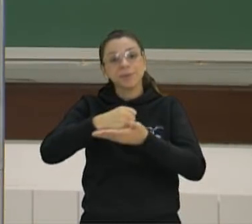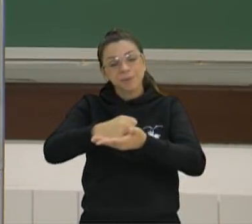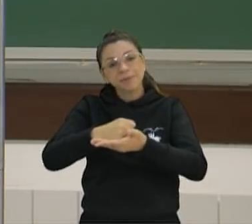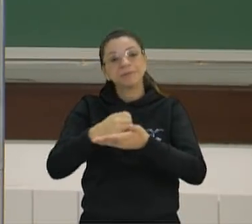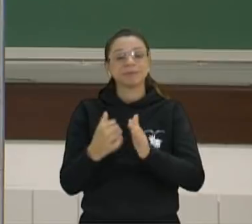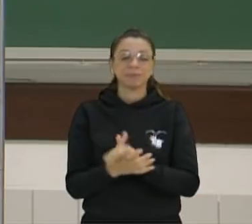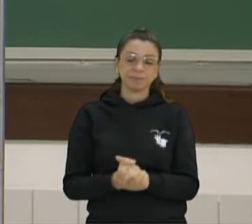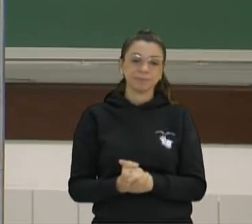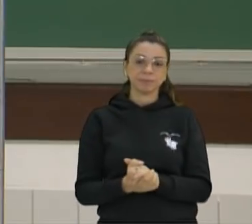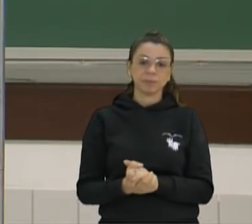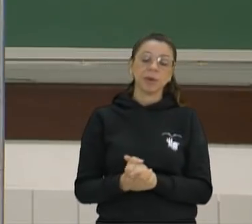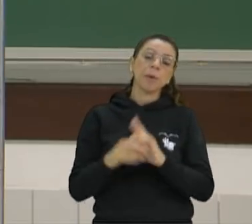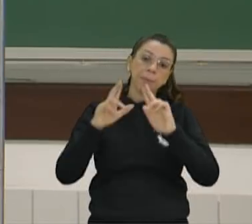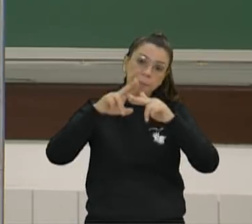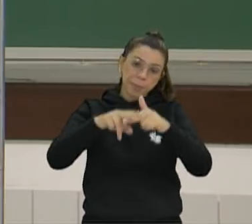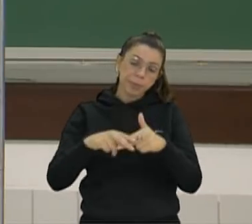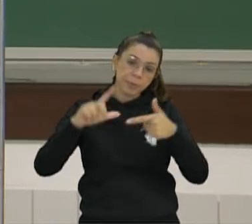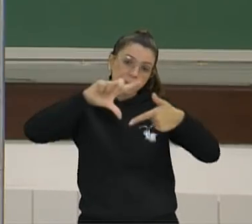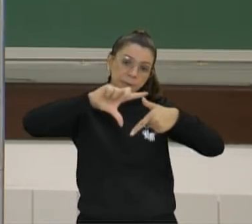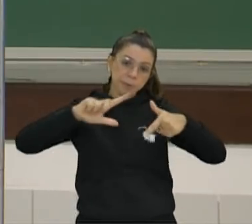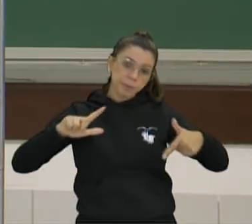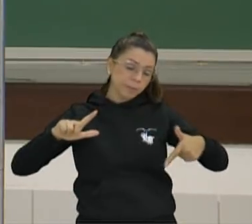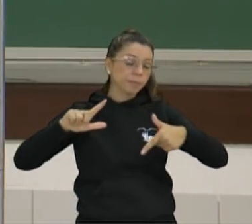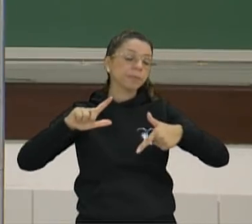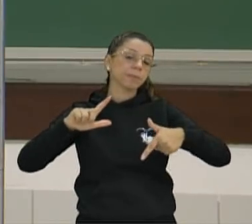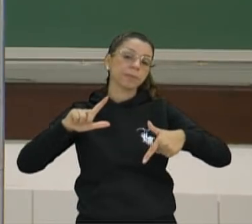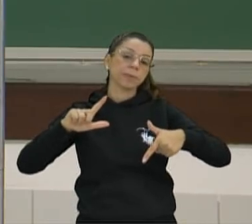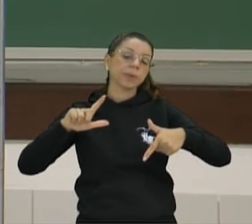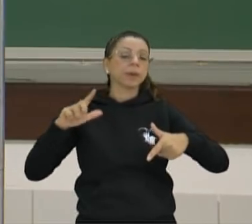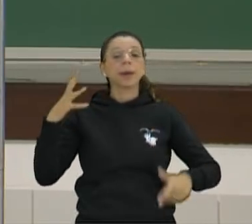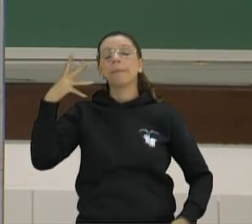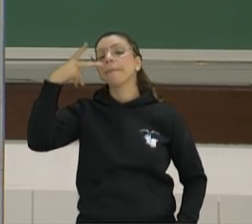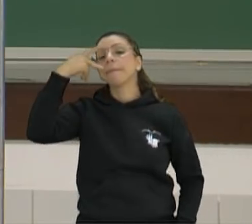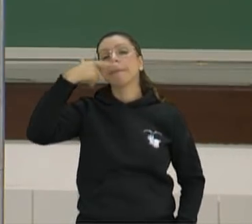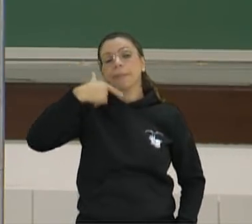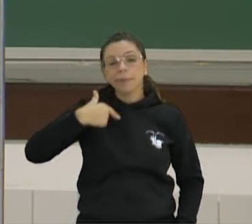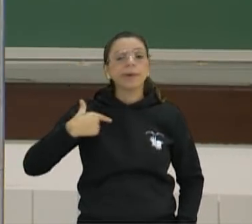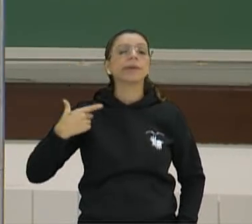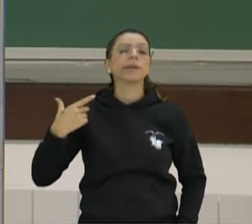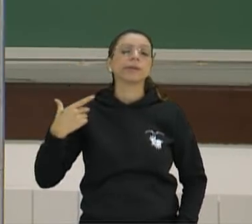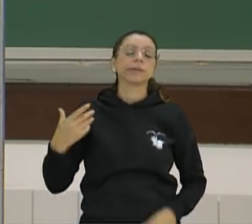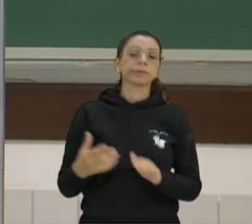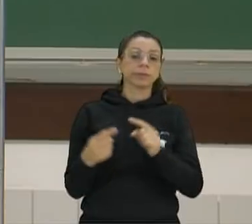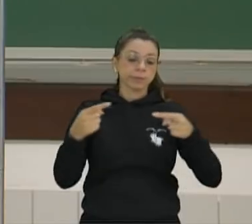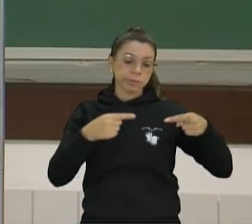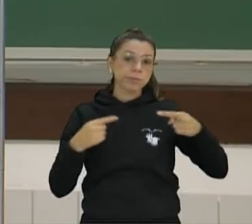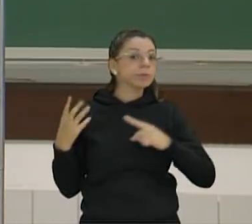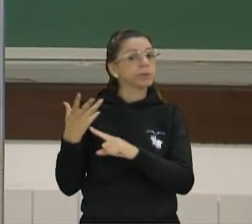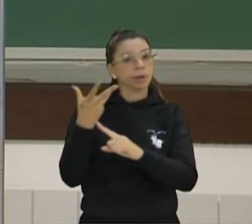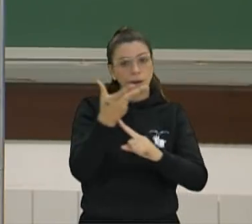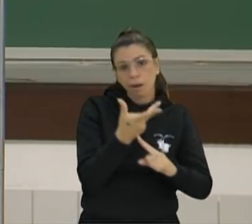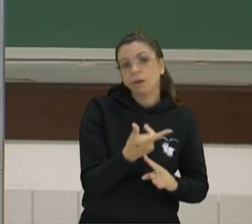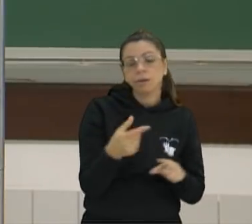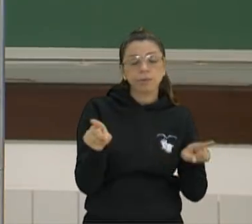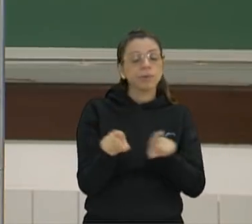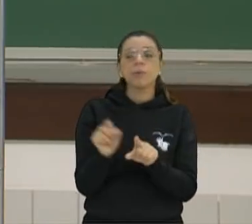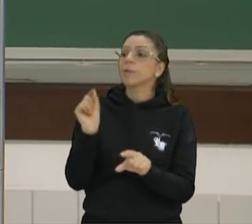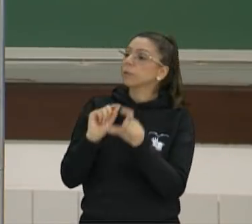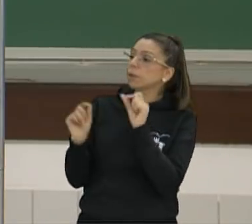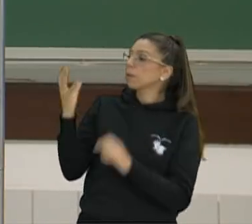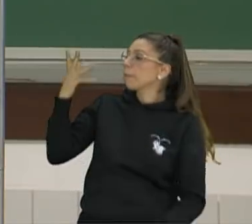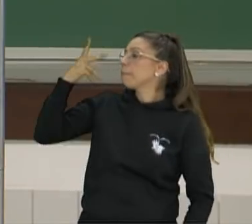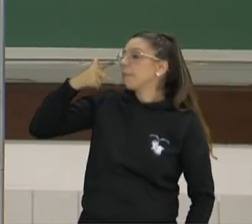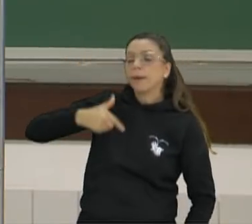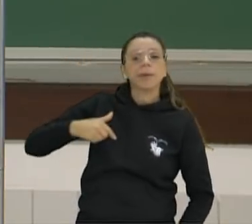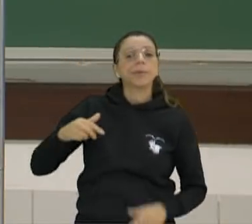Certo? Então veja como a geometria também contribui para o aspecto daquilo que é belo, daquilo que a gente discute lá em arte, né? O que vai ser o belo, o que vai se